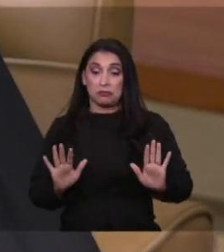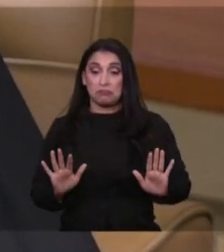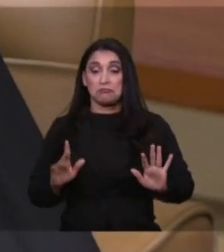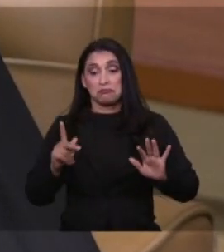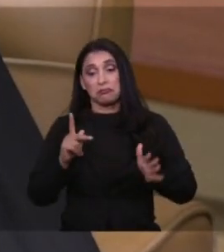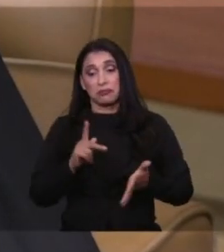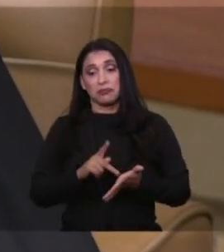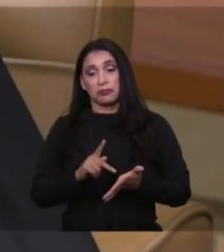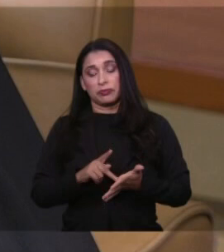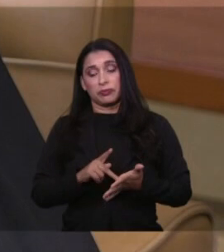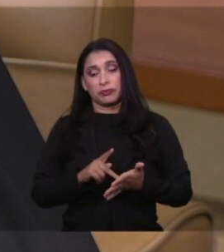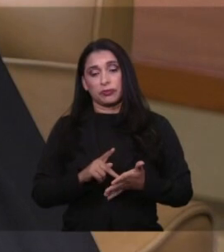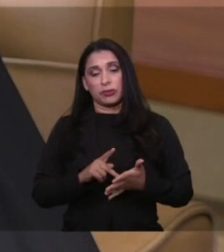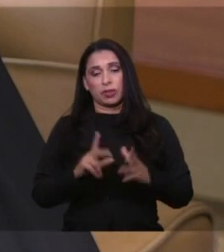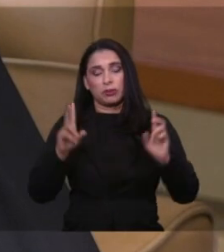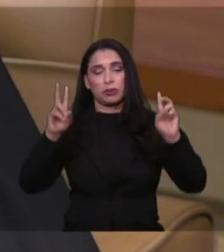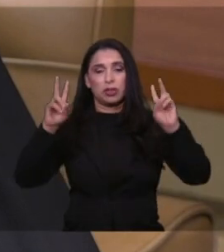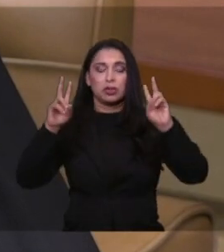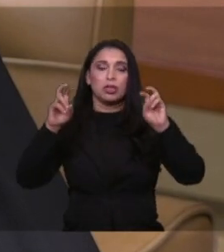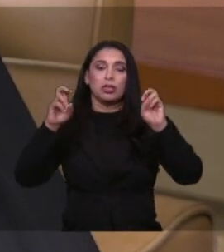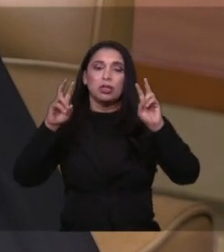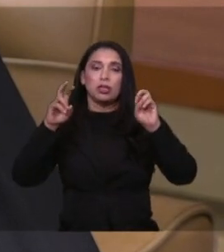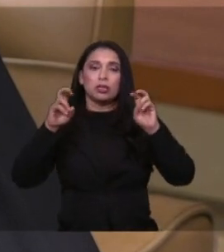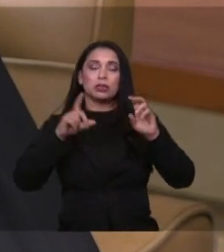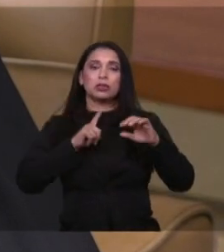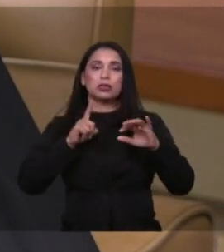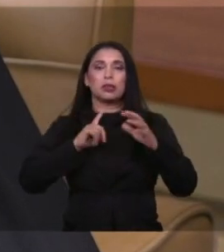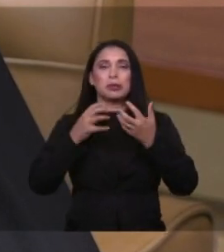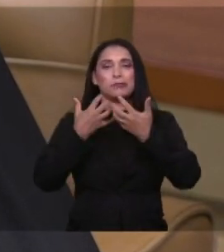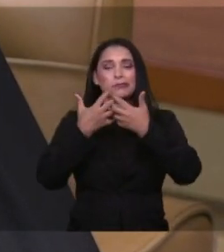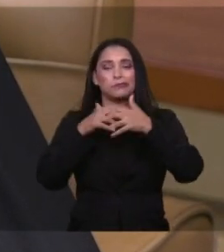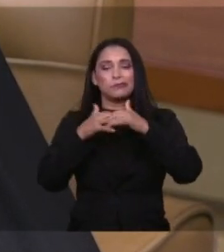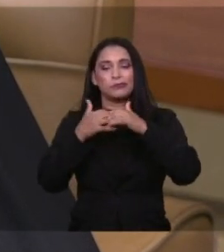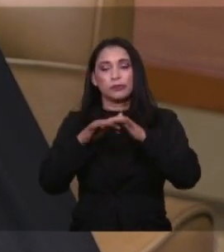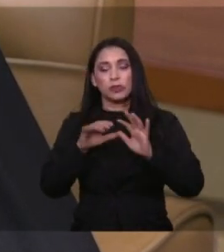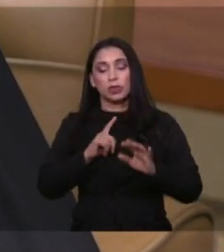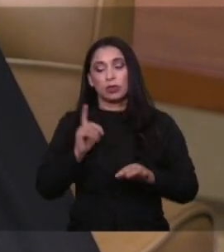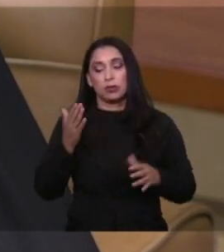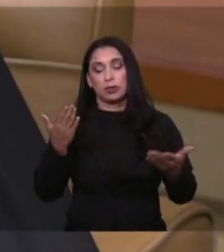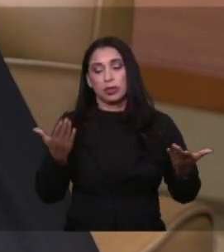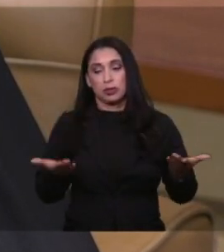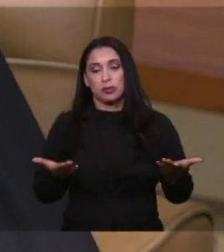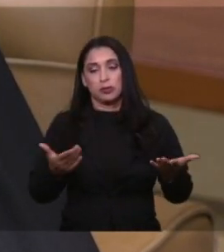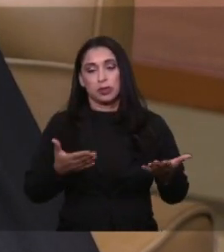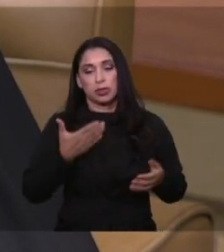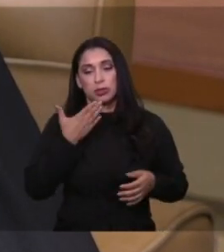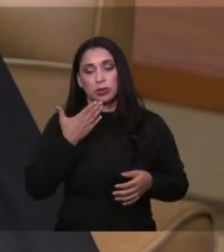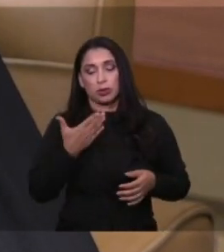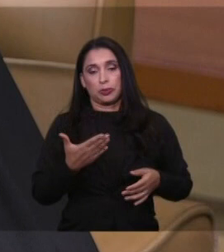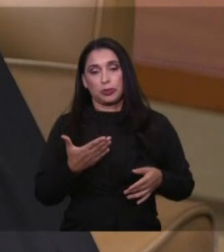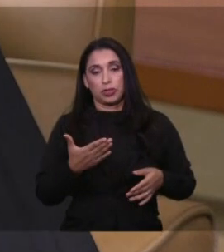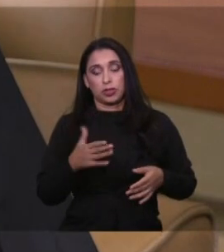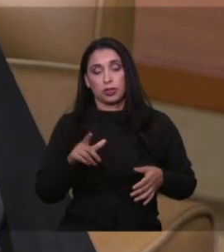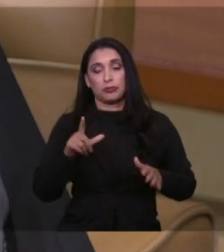Realmente, essa questão tem a sua complexidade, por isso que eu pedi o